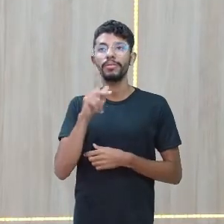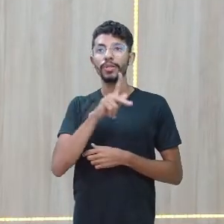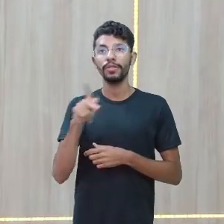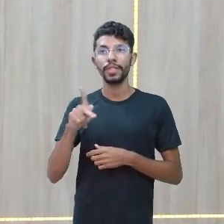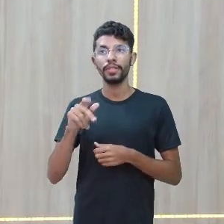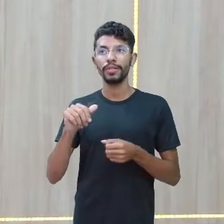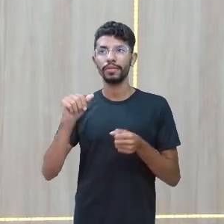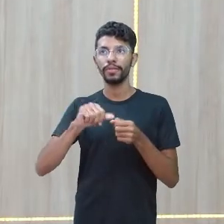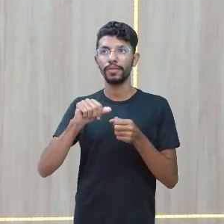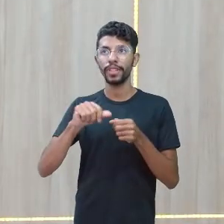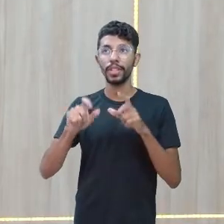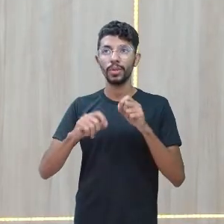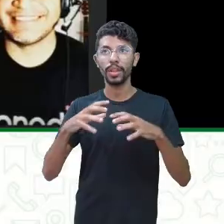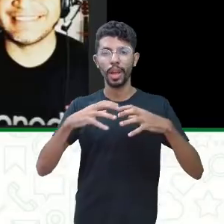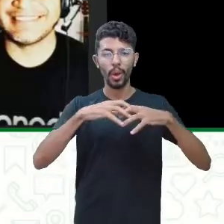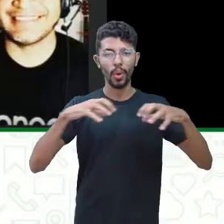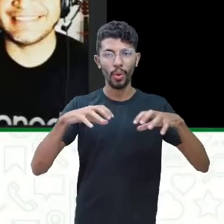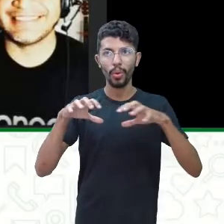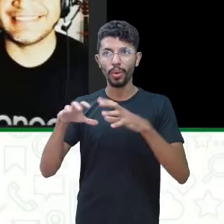o grupo, isso aqui são meus colegas,